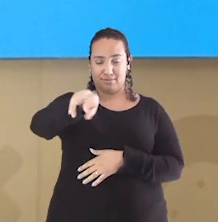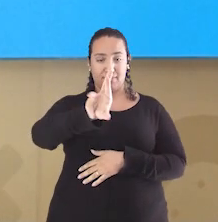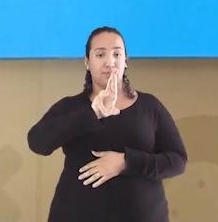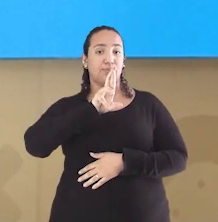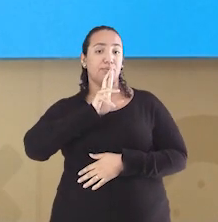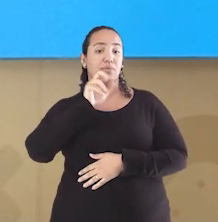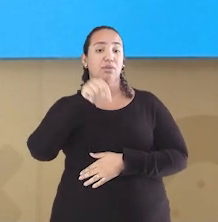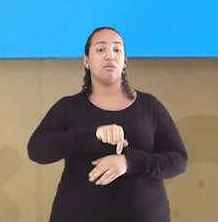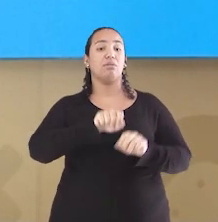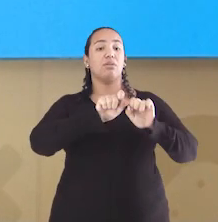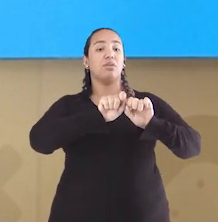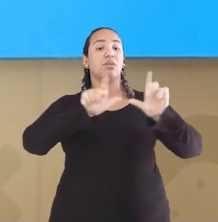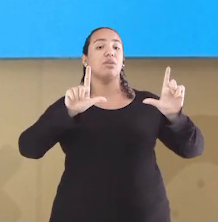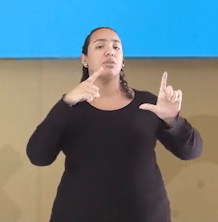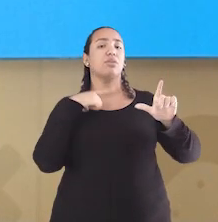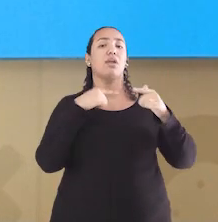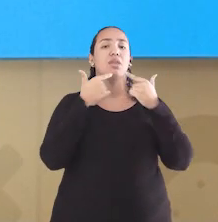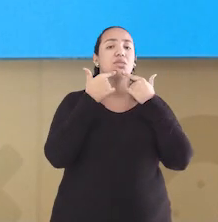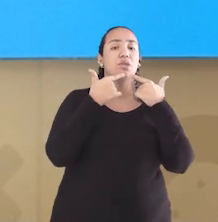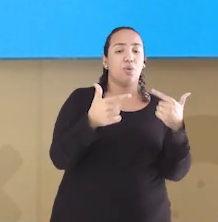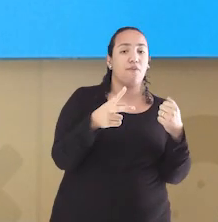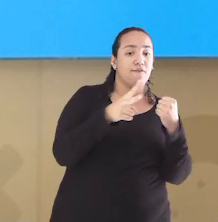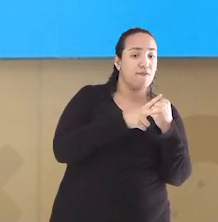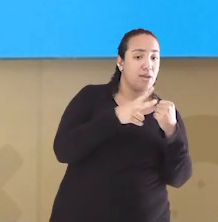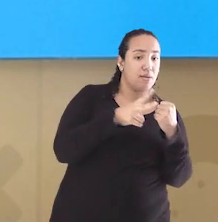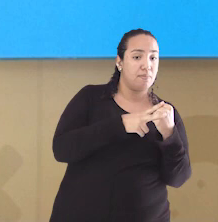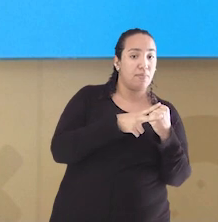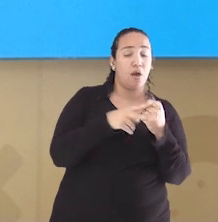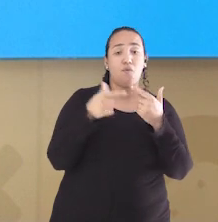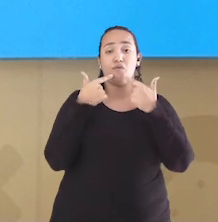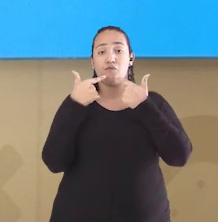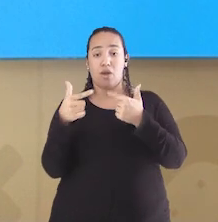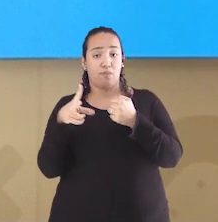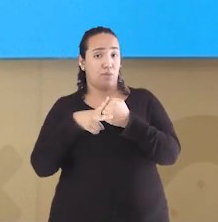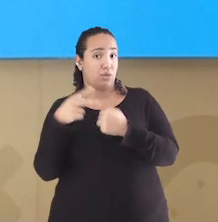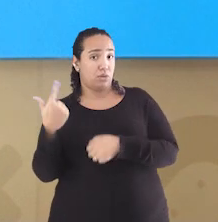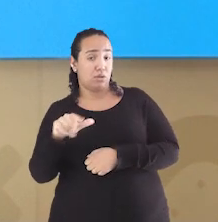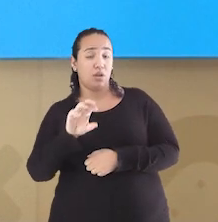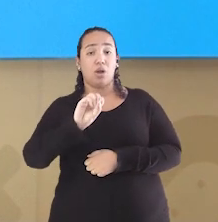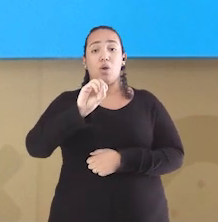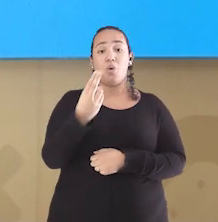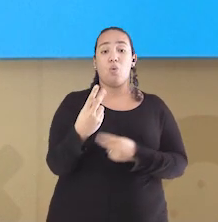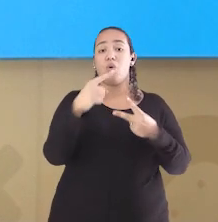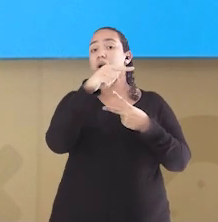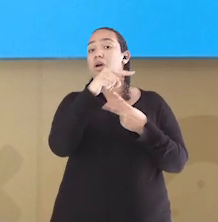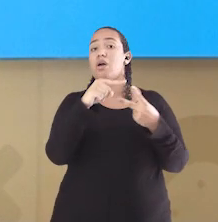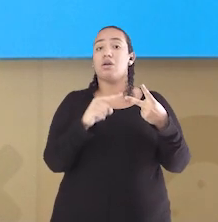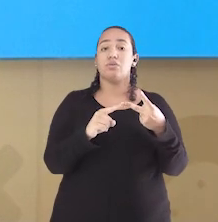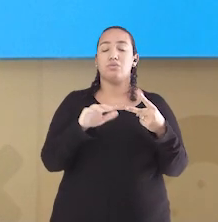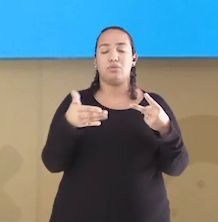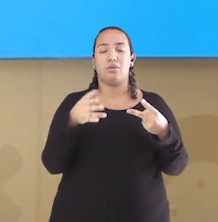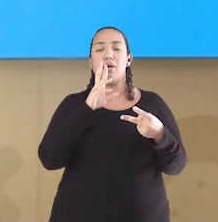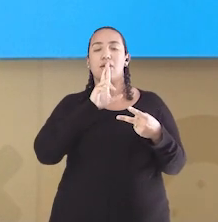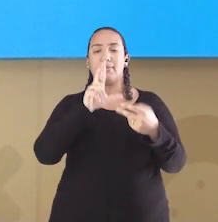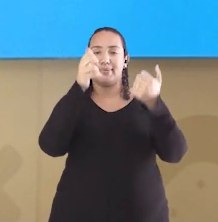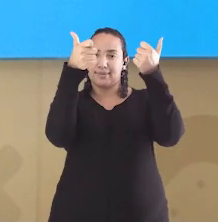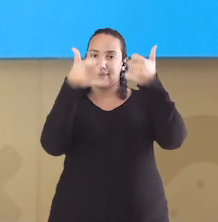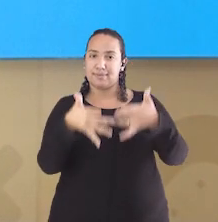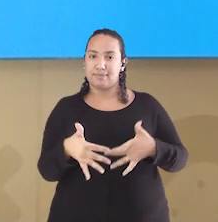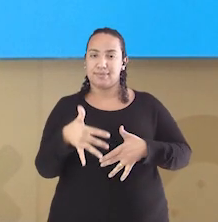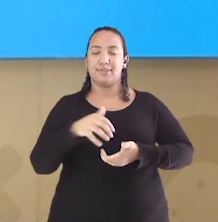O cartaz utiliza a linguagem verbal, a não verbal ou as duas? Justifiquem sua